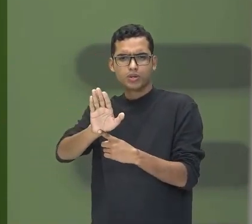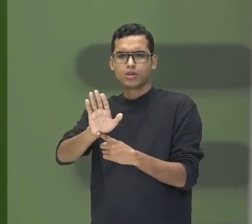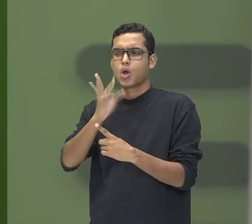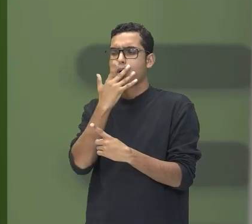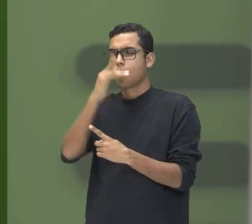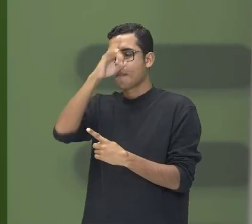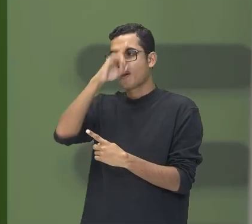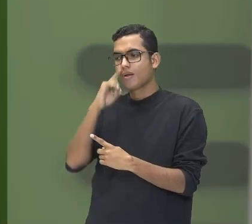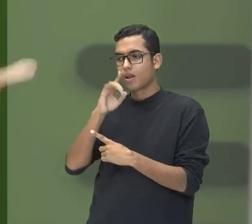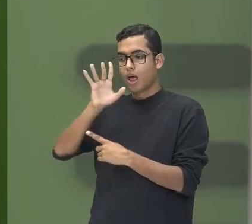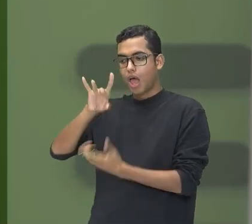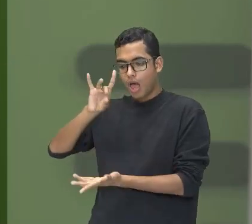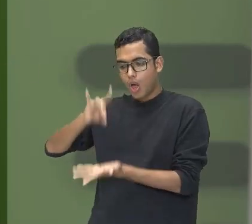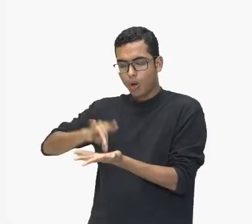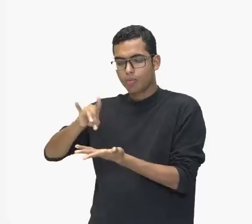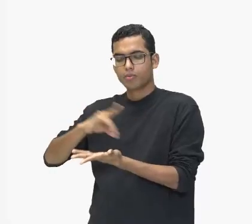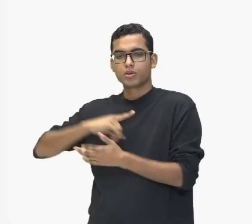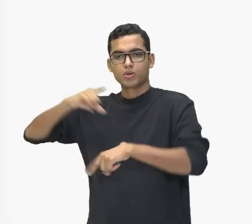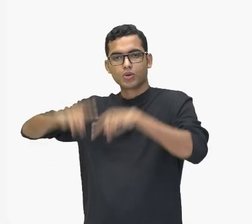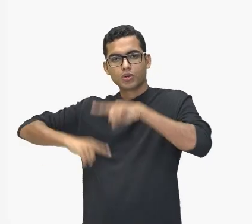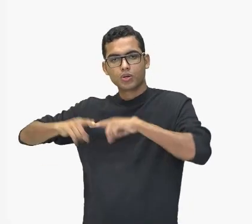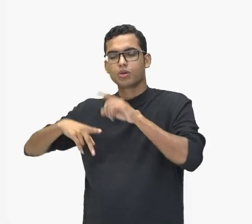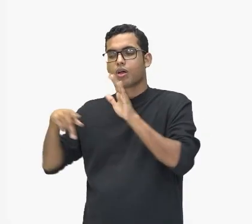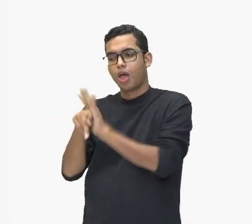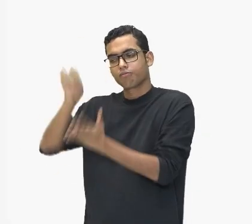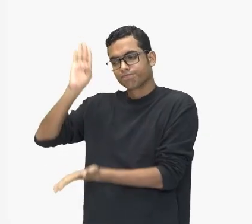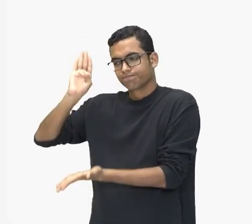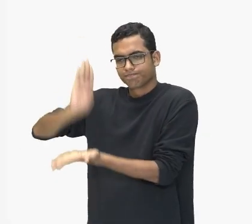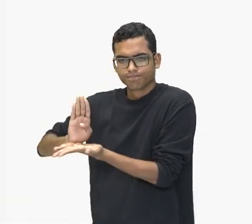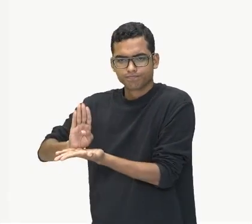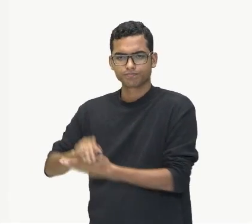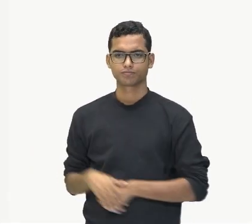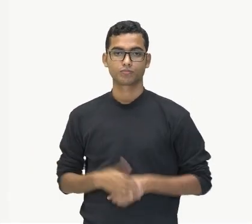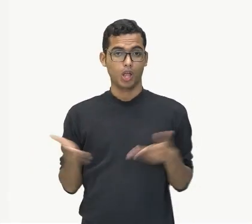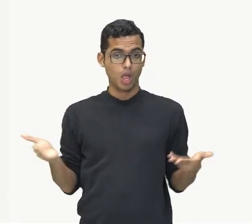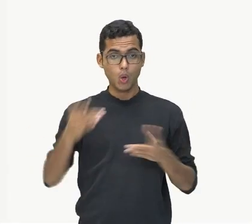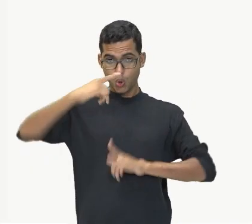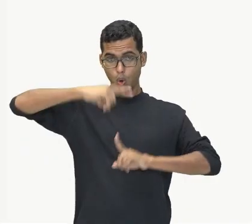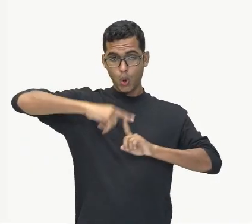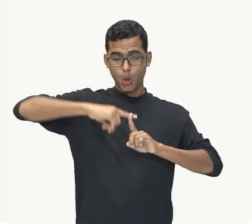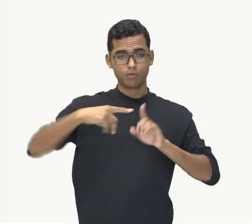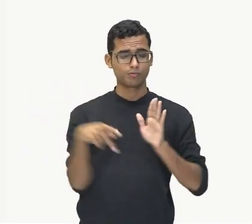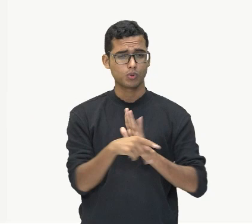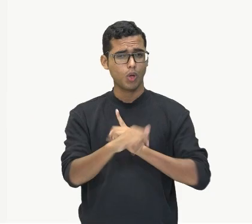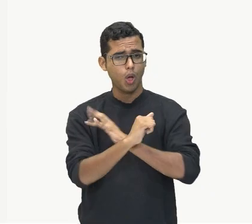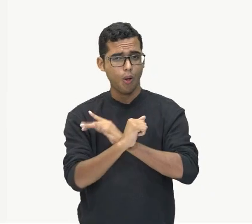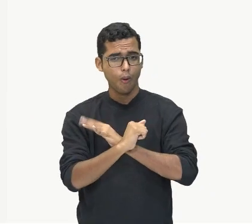vamos conhecer os tipos de ácidos. Então, eu tenho aqui, gente,